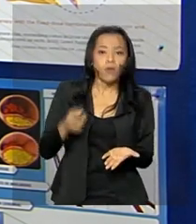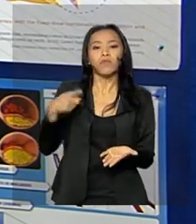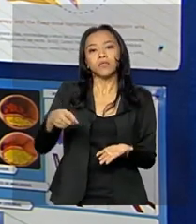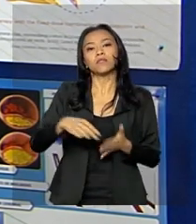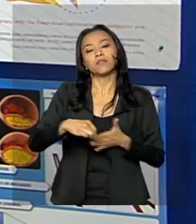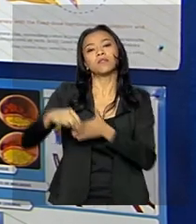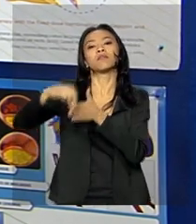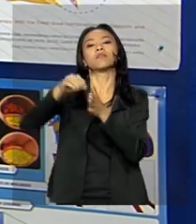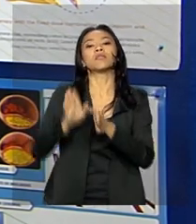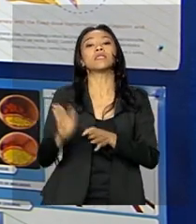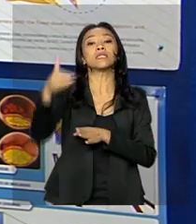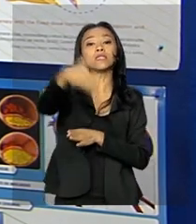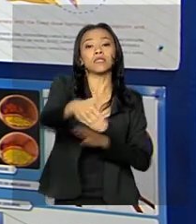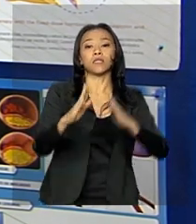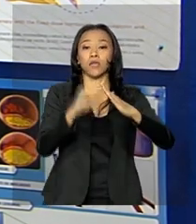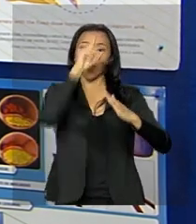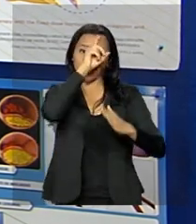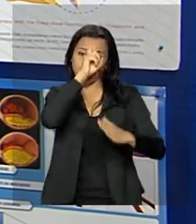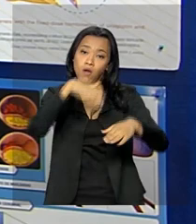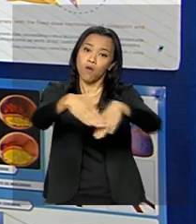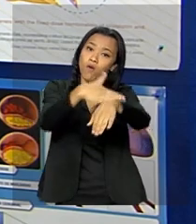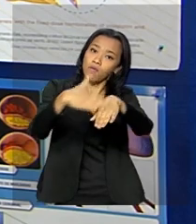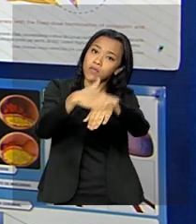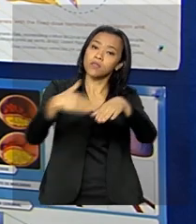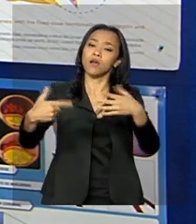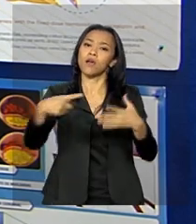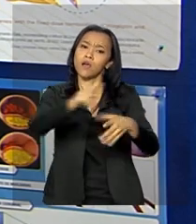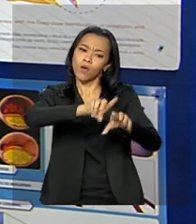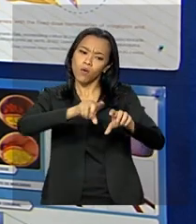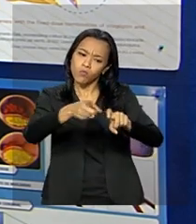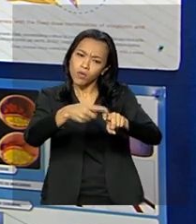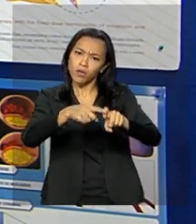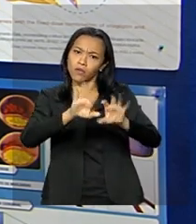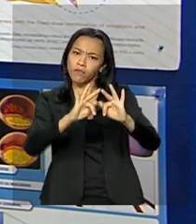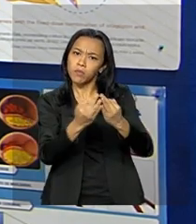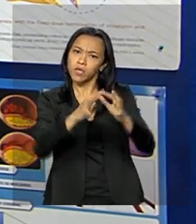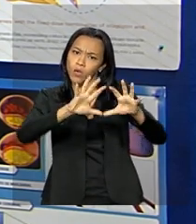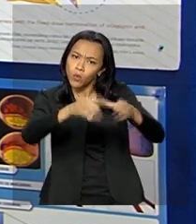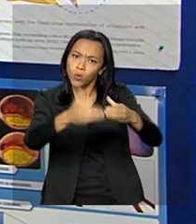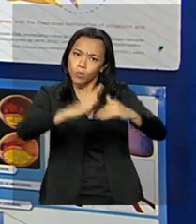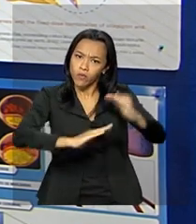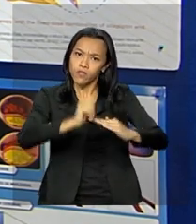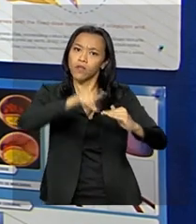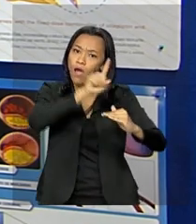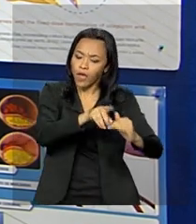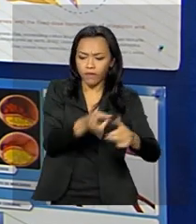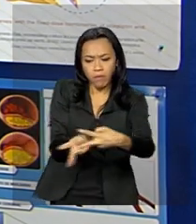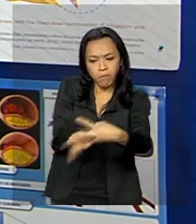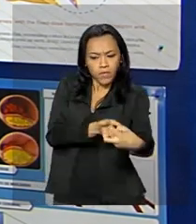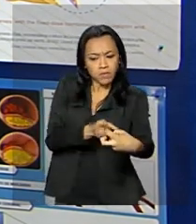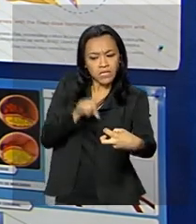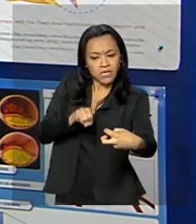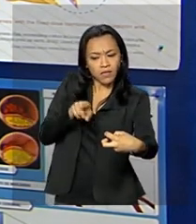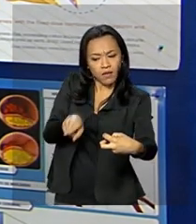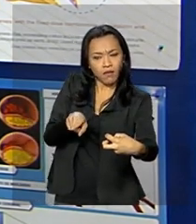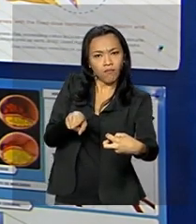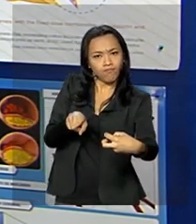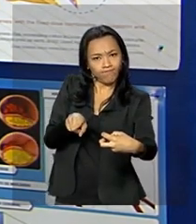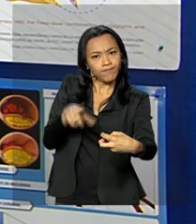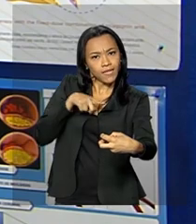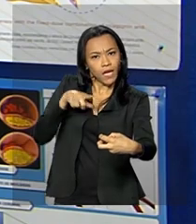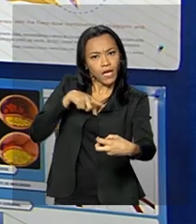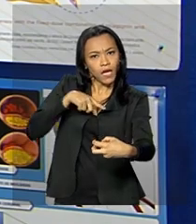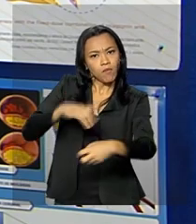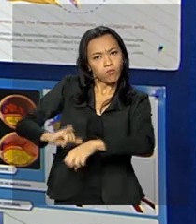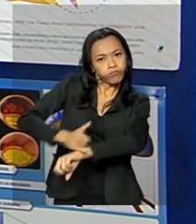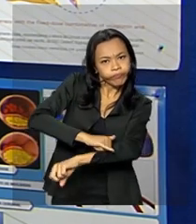até a unidade básica de saúde, converse com a equipe de família e que é o profissional que vai identificar se há já algum grau